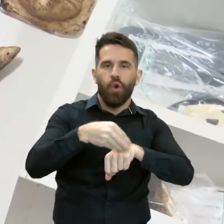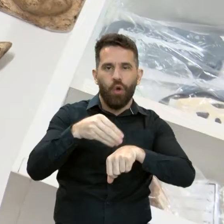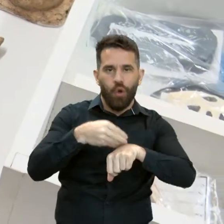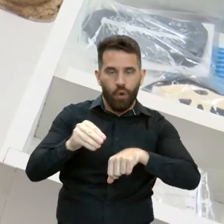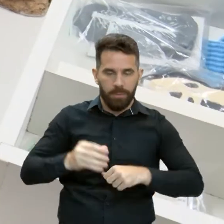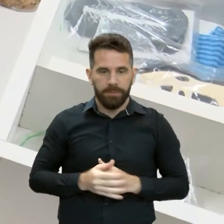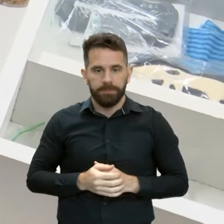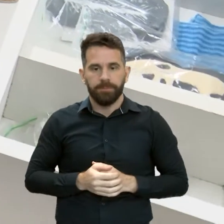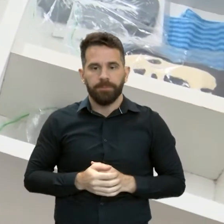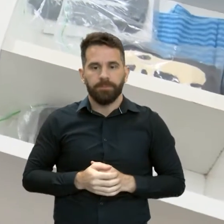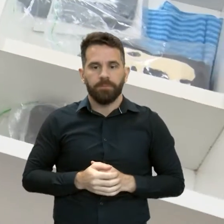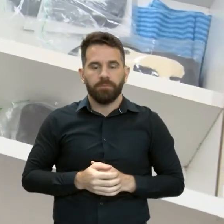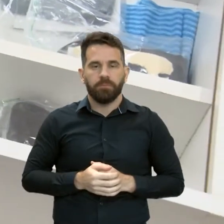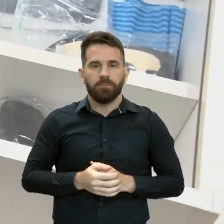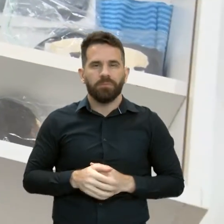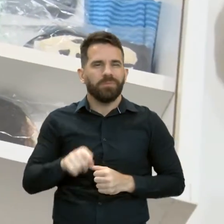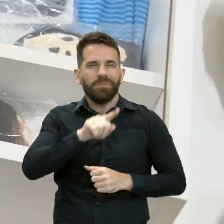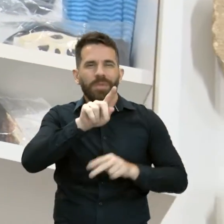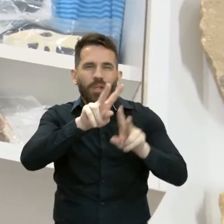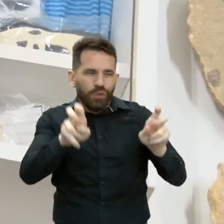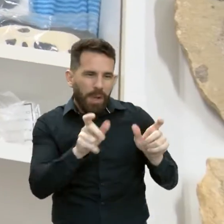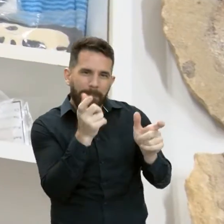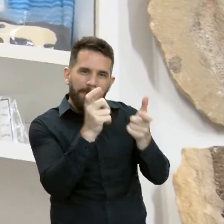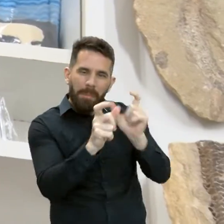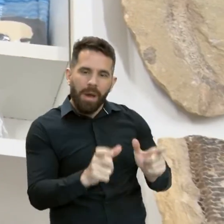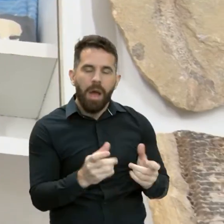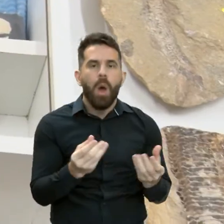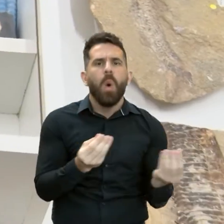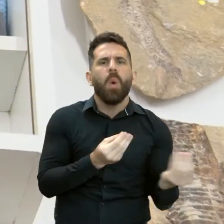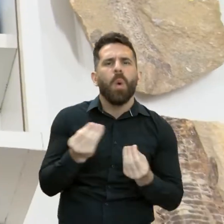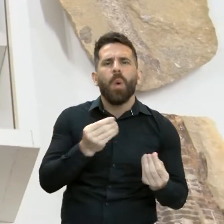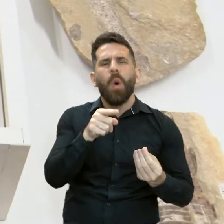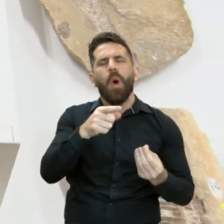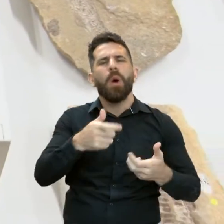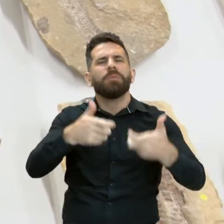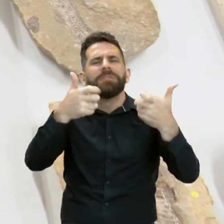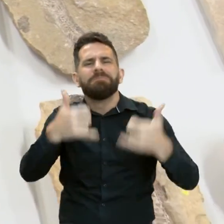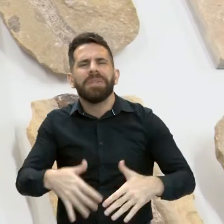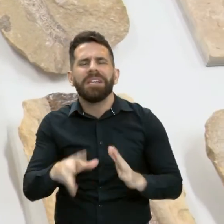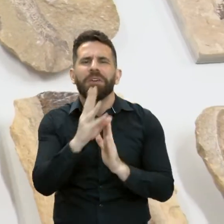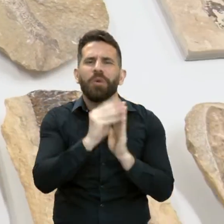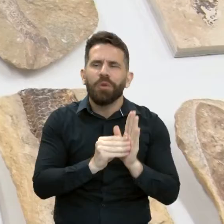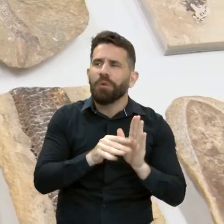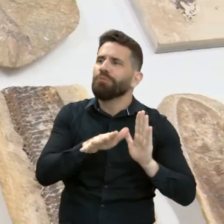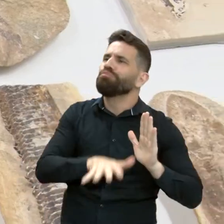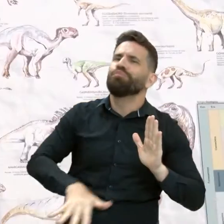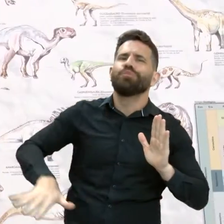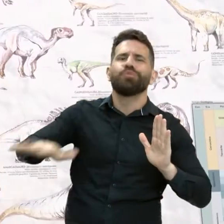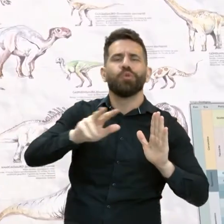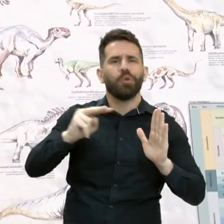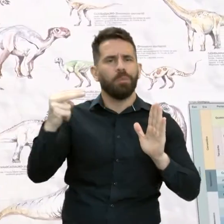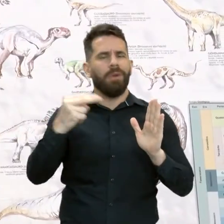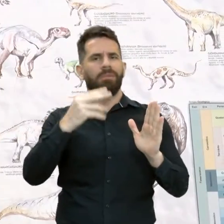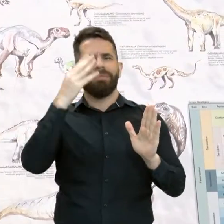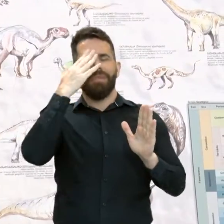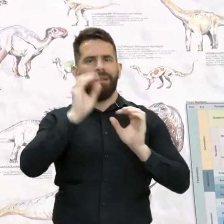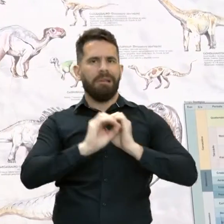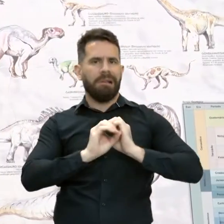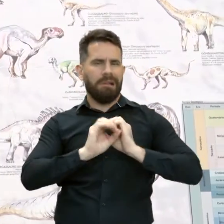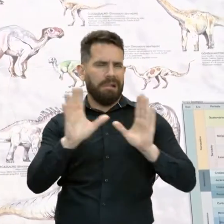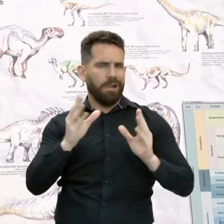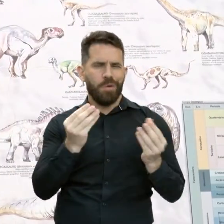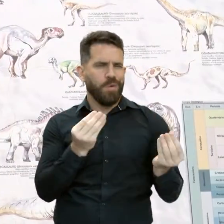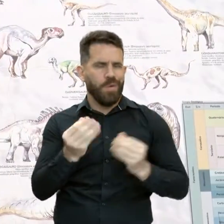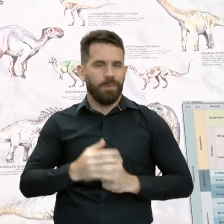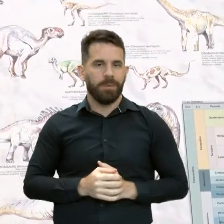esse conteúdo da paleontologia, do estudo dos fósseis, para o público de modo geral? Em tese, primeiro a